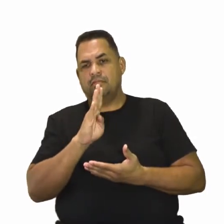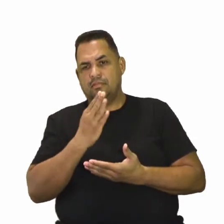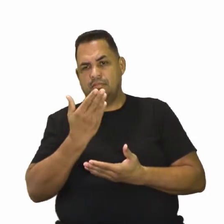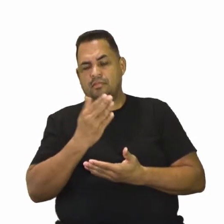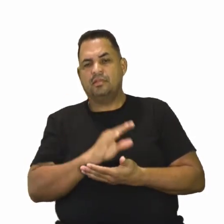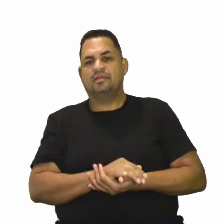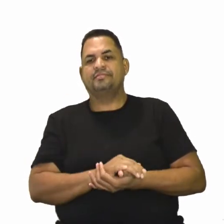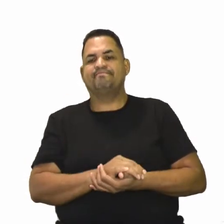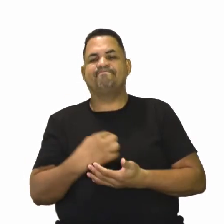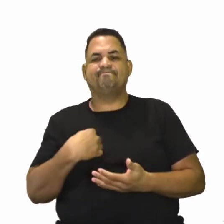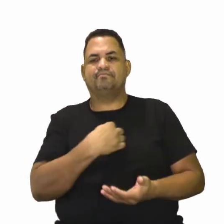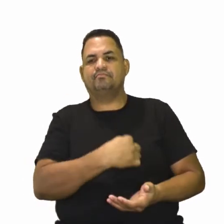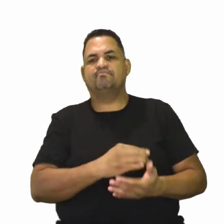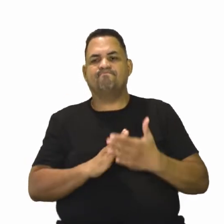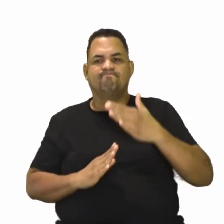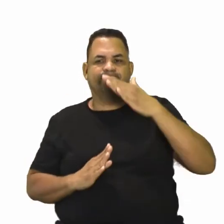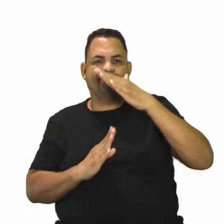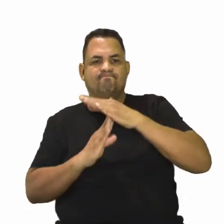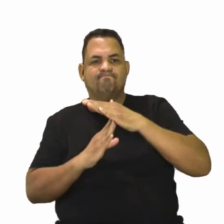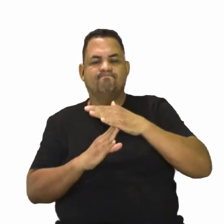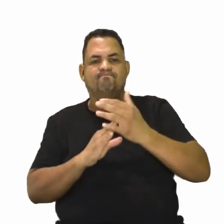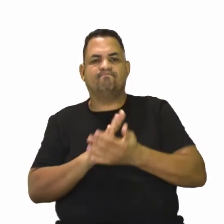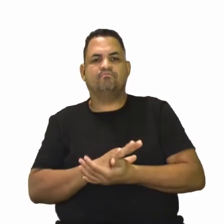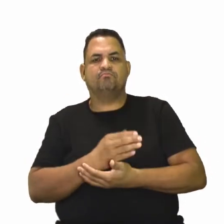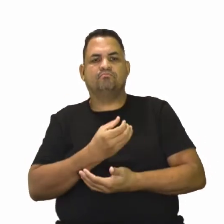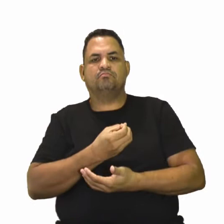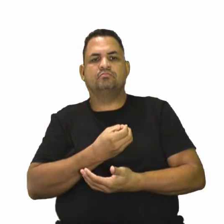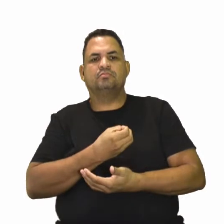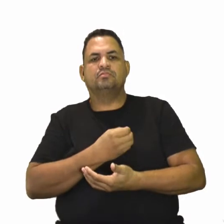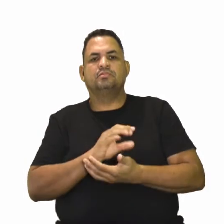o PIB da China, atingiu o valor